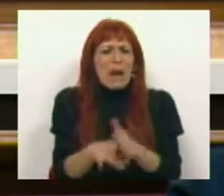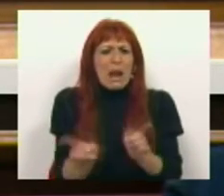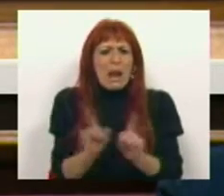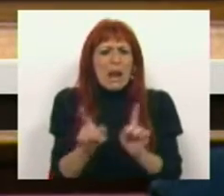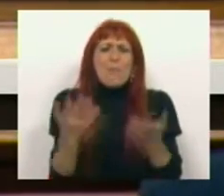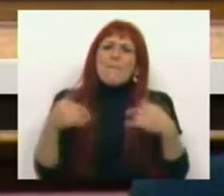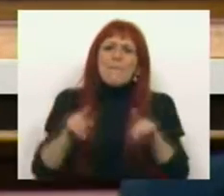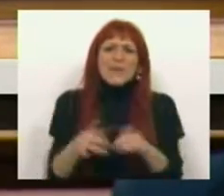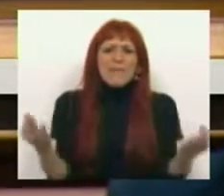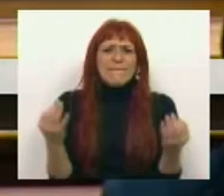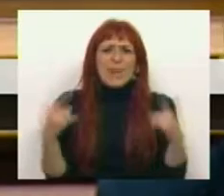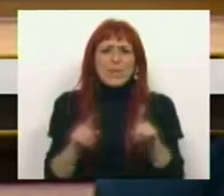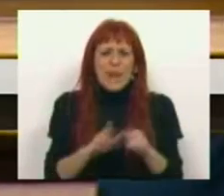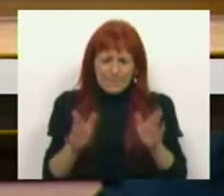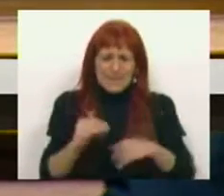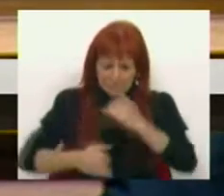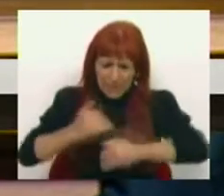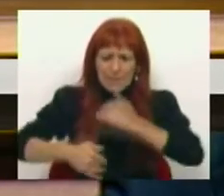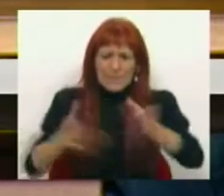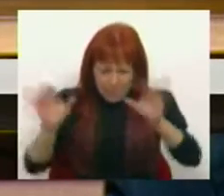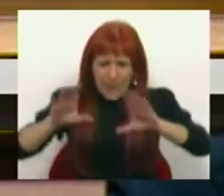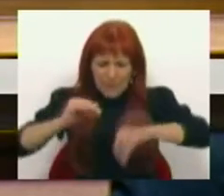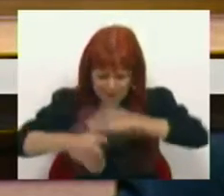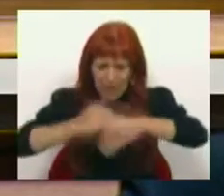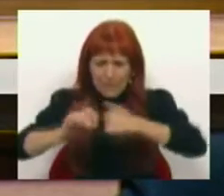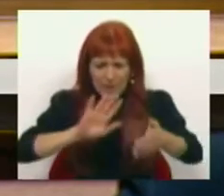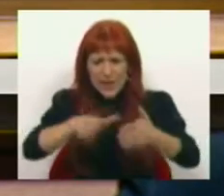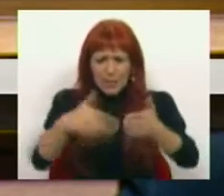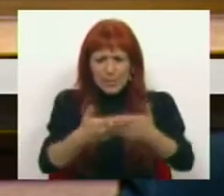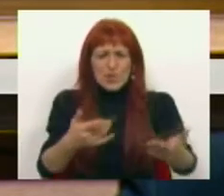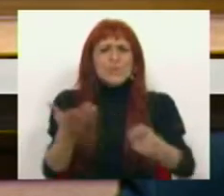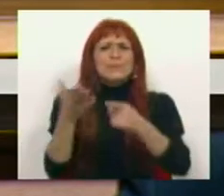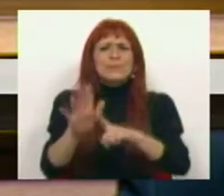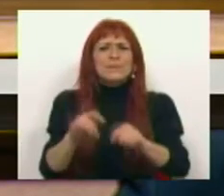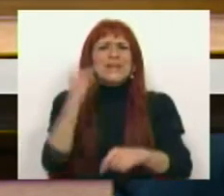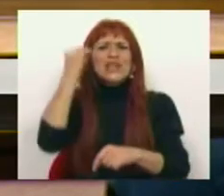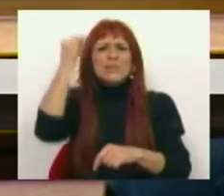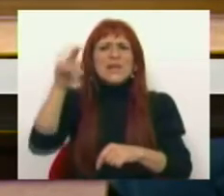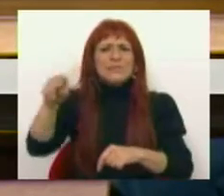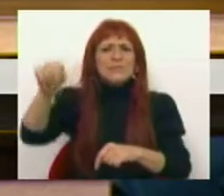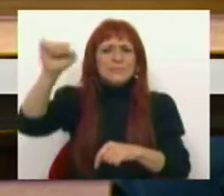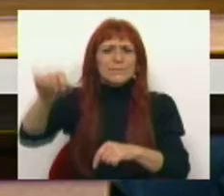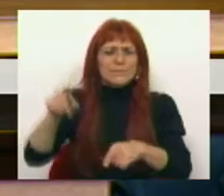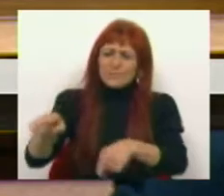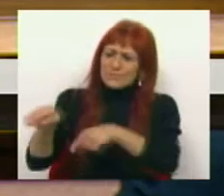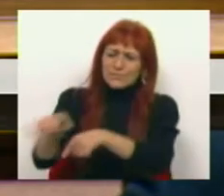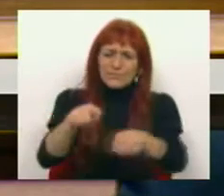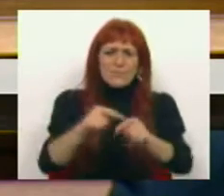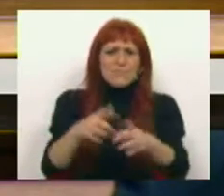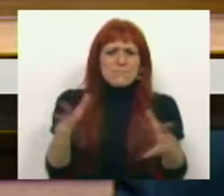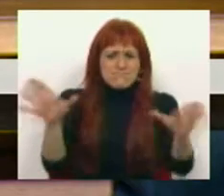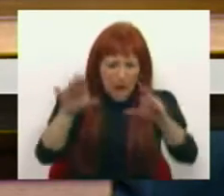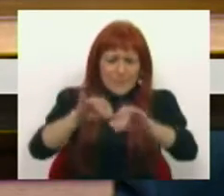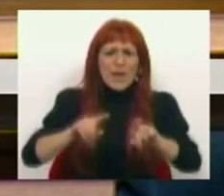legislativa, mas efetivamente é preciso avançar muito mais nesta proposta, nomeadamente em especialidade, para que ela seja